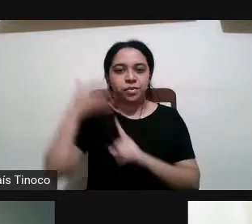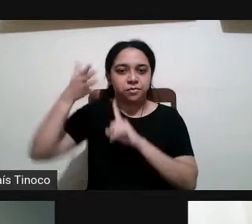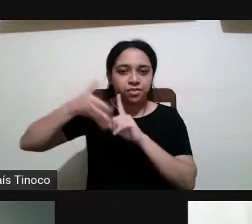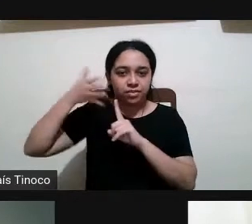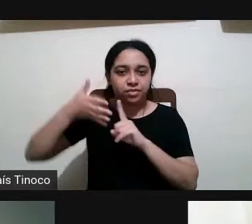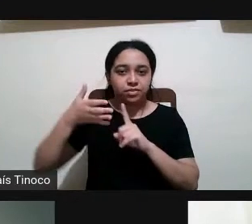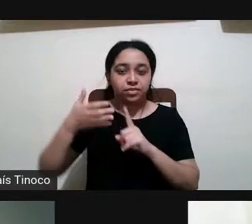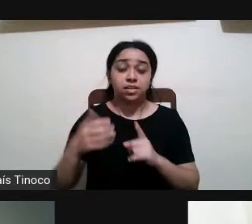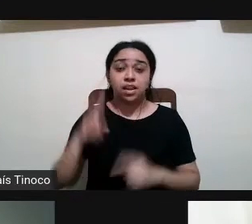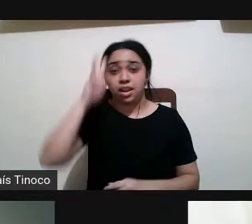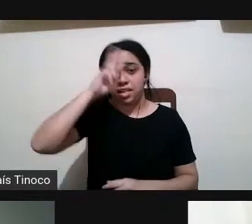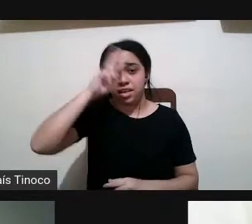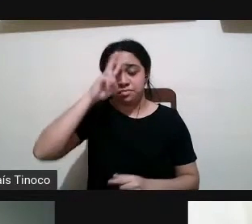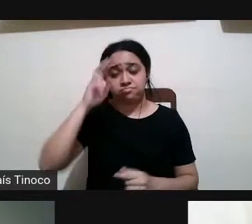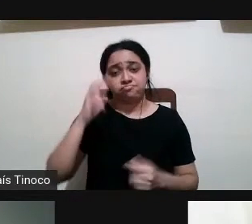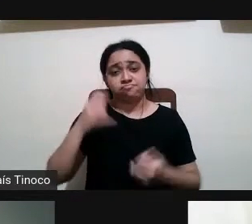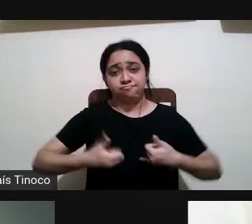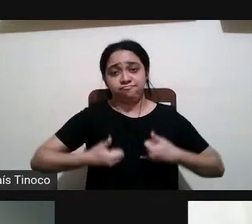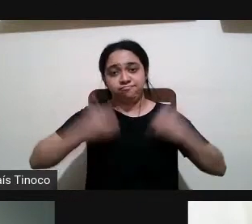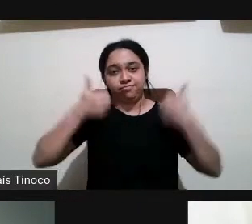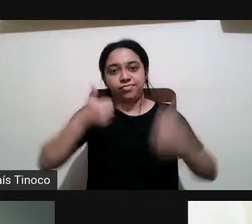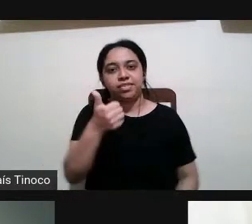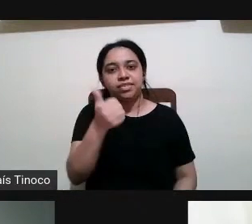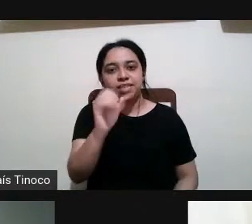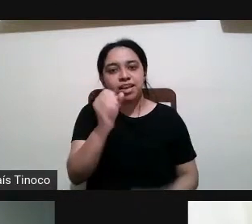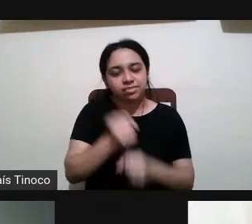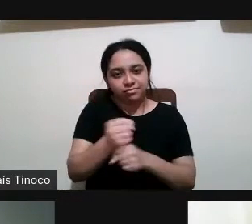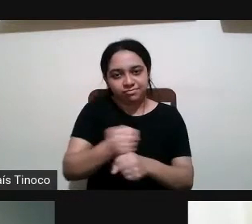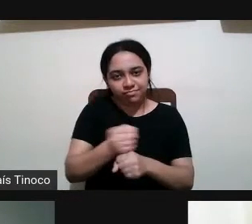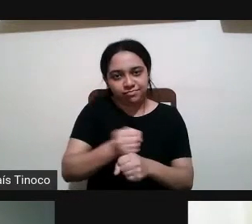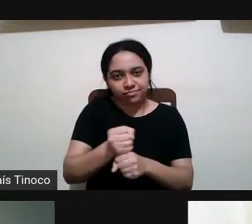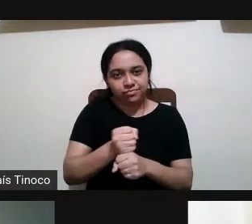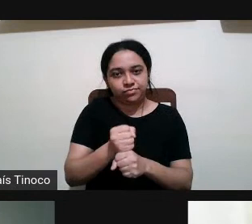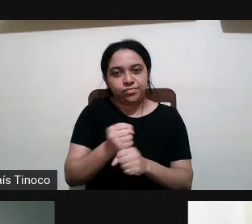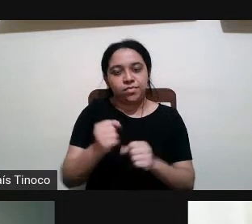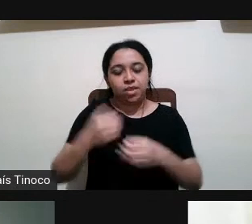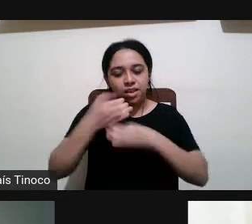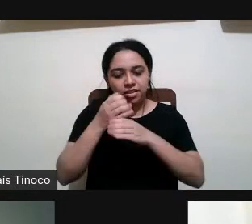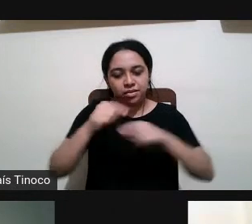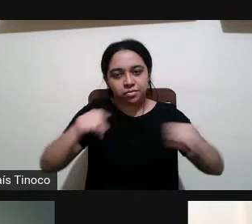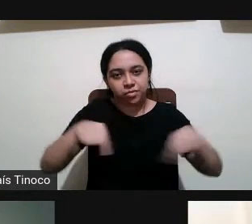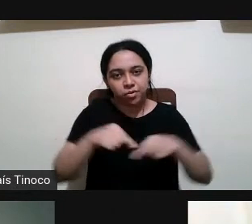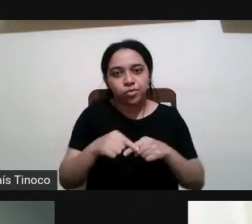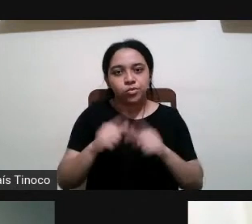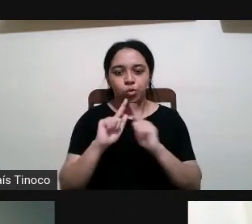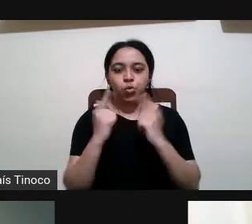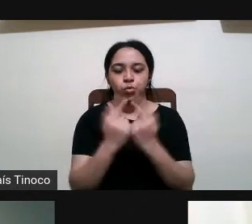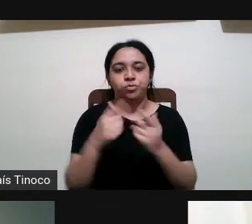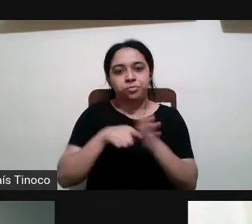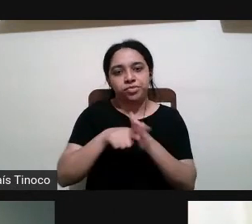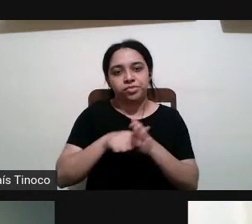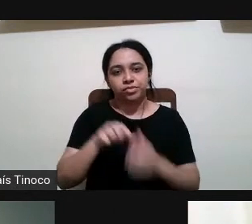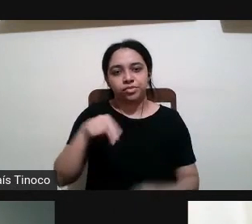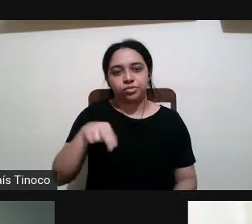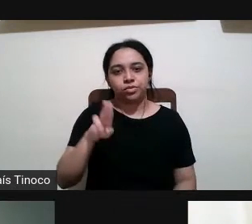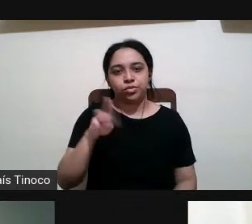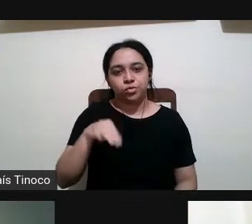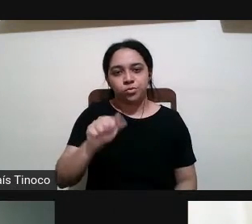anos do Núcleo de Maricultura no Campus Maracanã. Professora Isabel. Boa